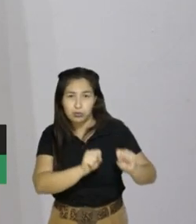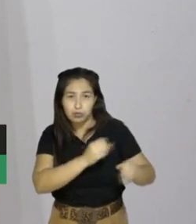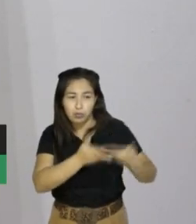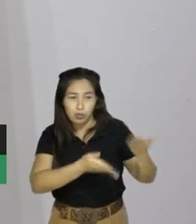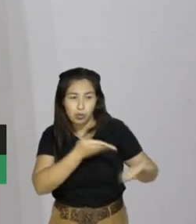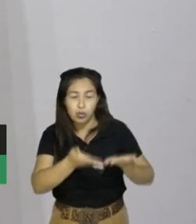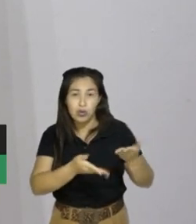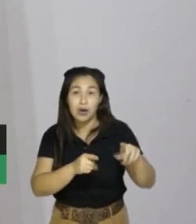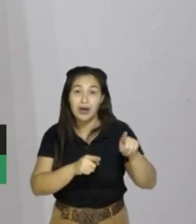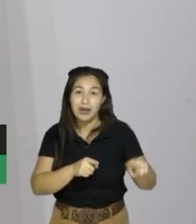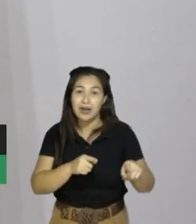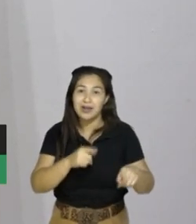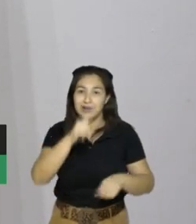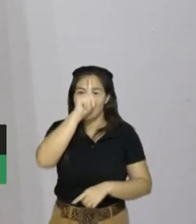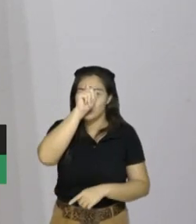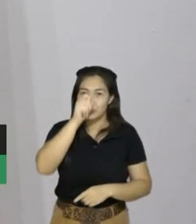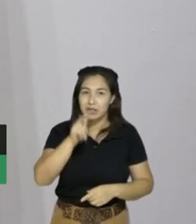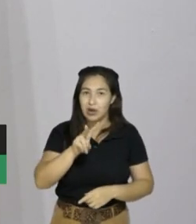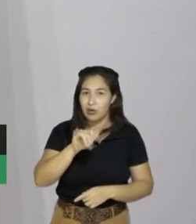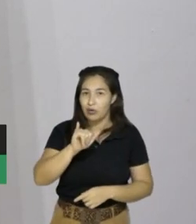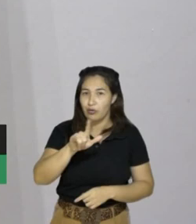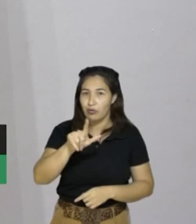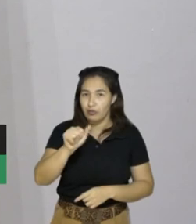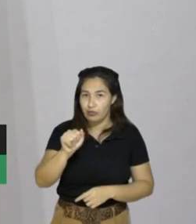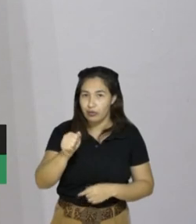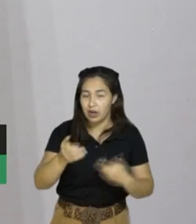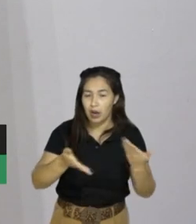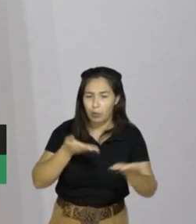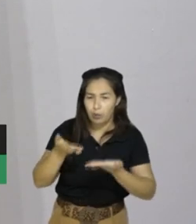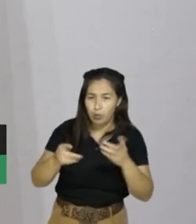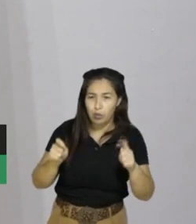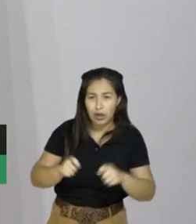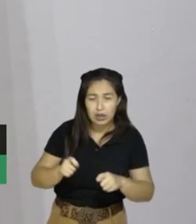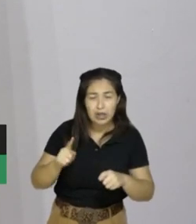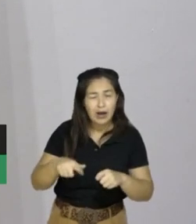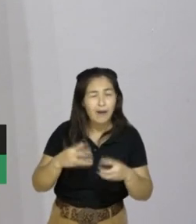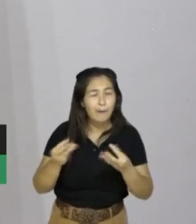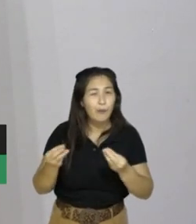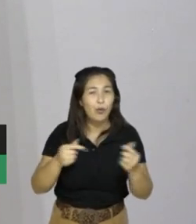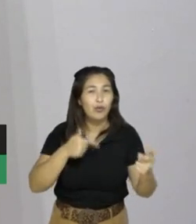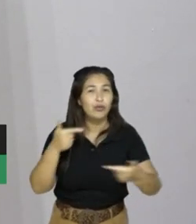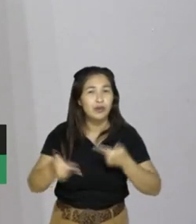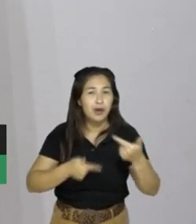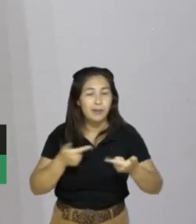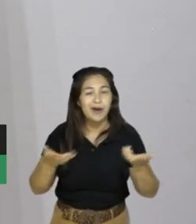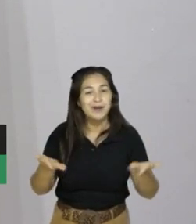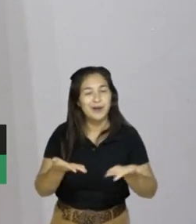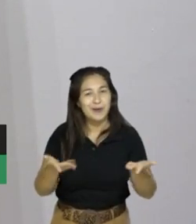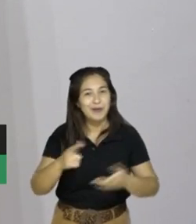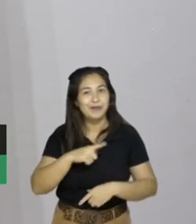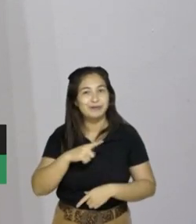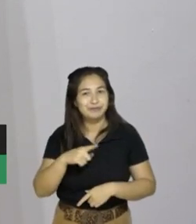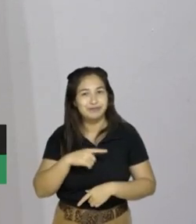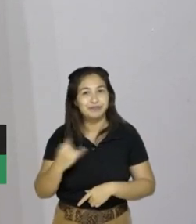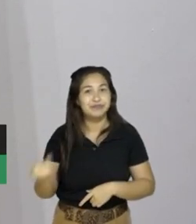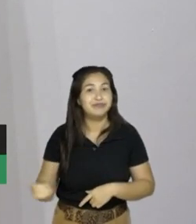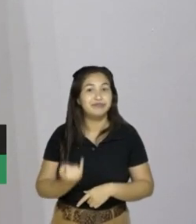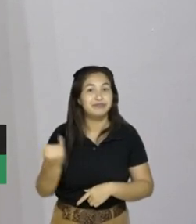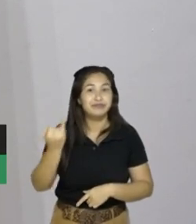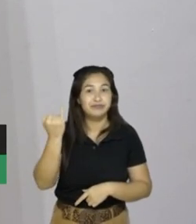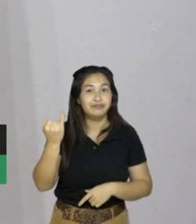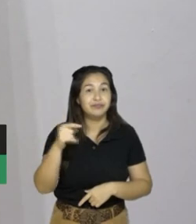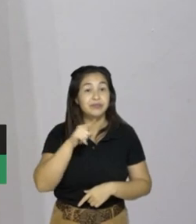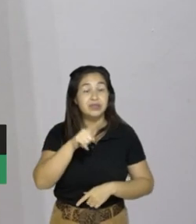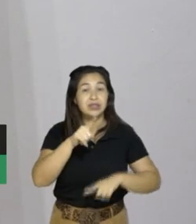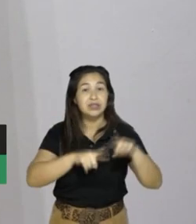opção depois de muito trabalho então hoje funciona o importante equipamento